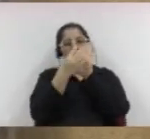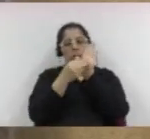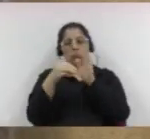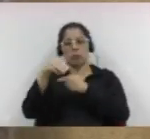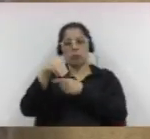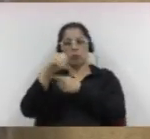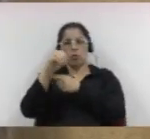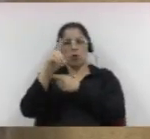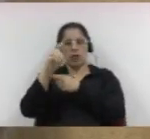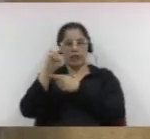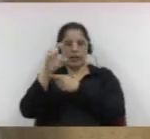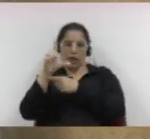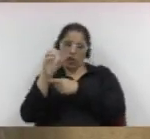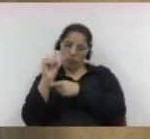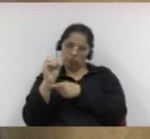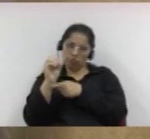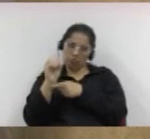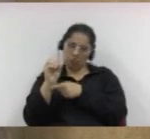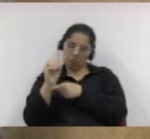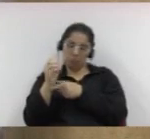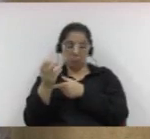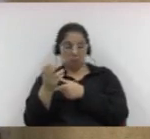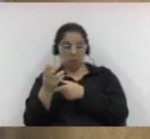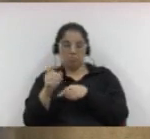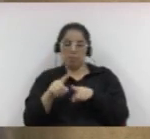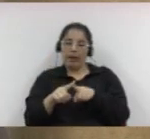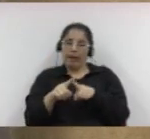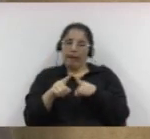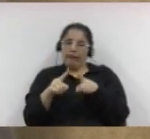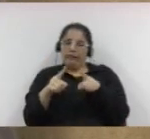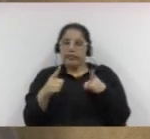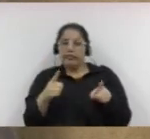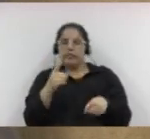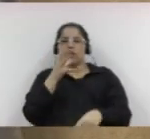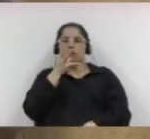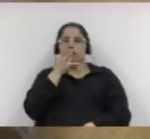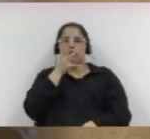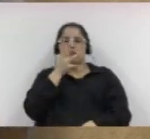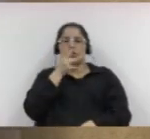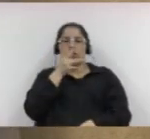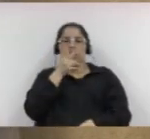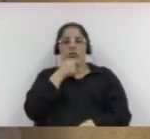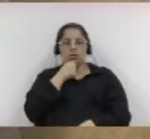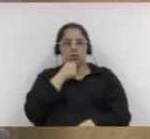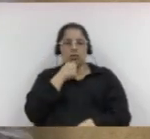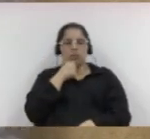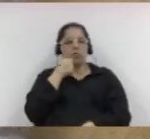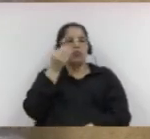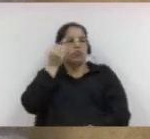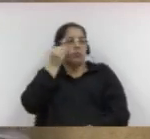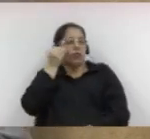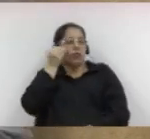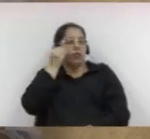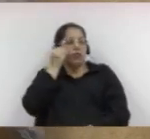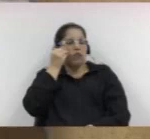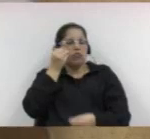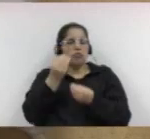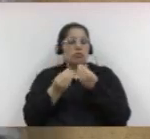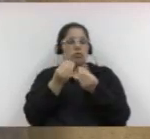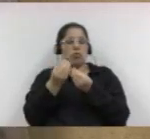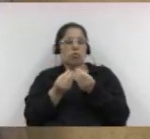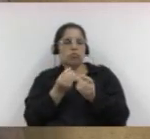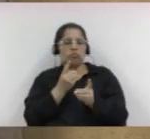ainda há de demorar um pouco. Não é tão simples. Mas a sensação que eu tenho é que a Prefeitura caminha para essa implantação.